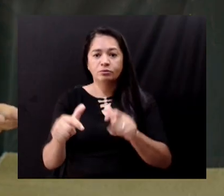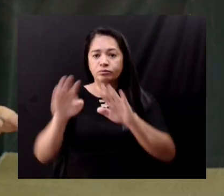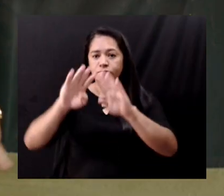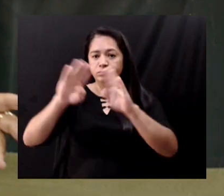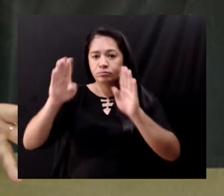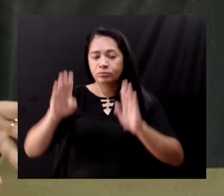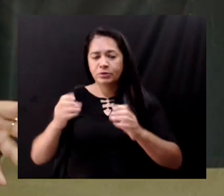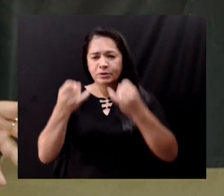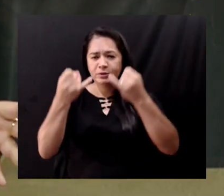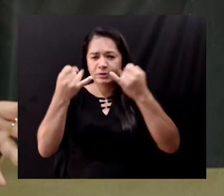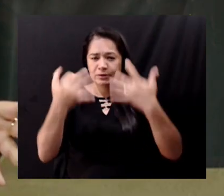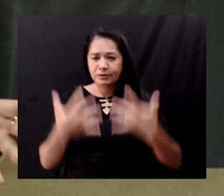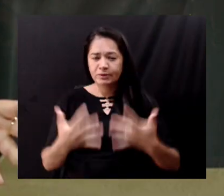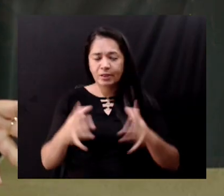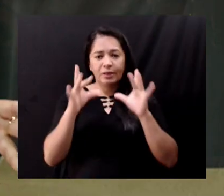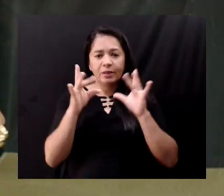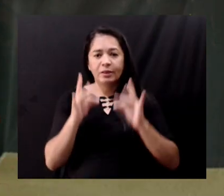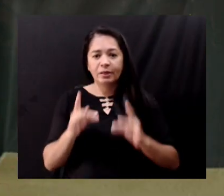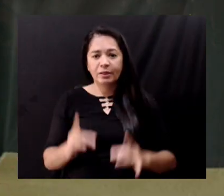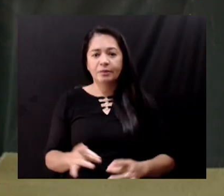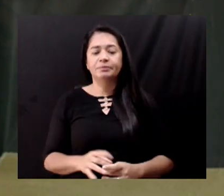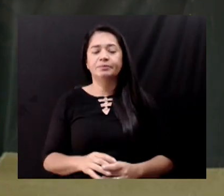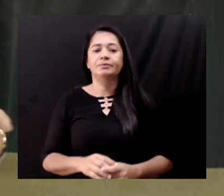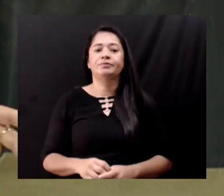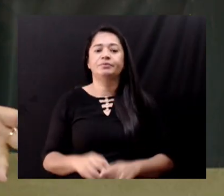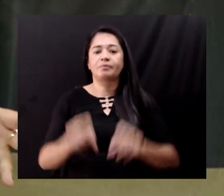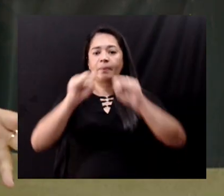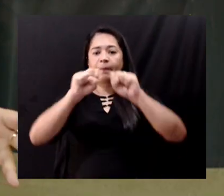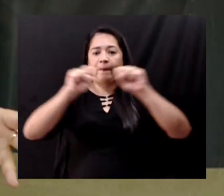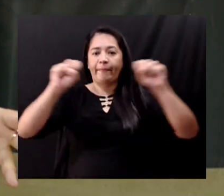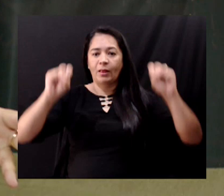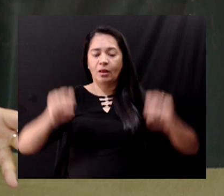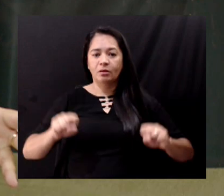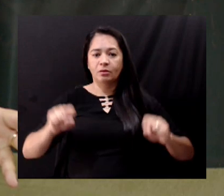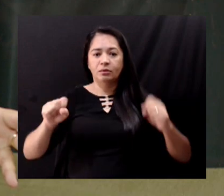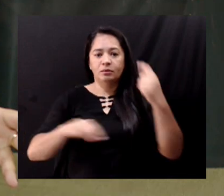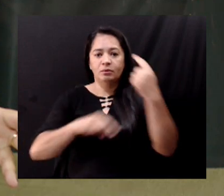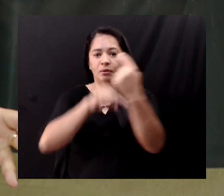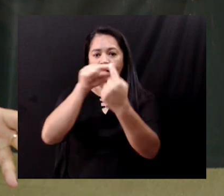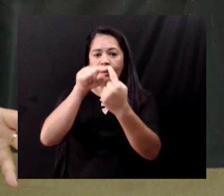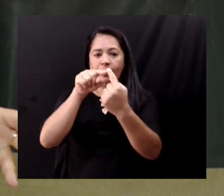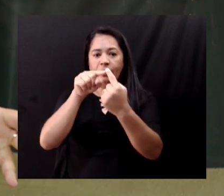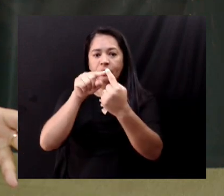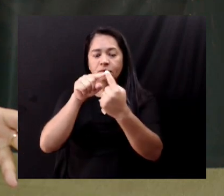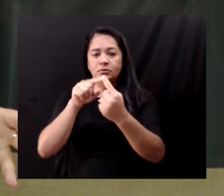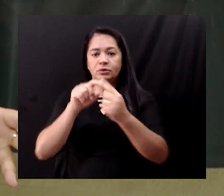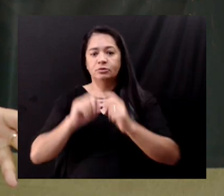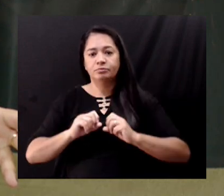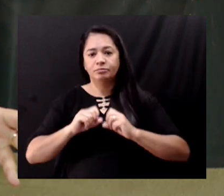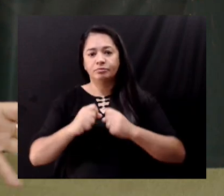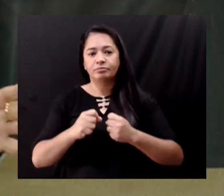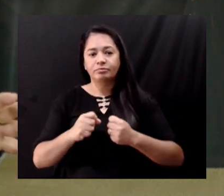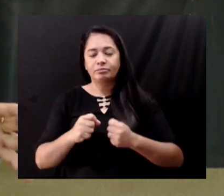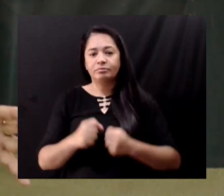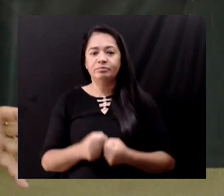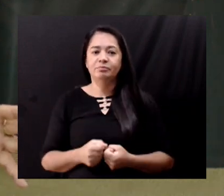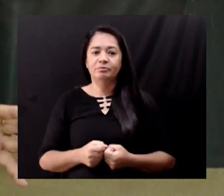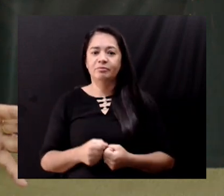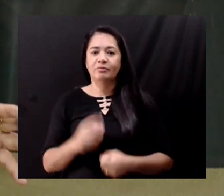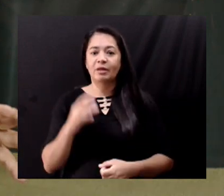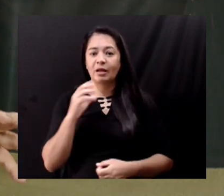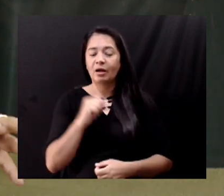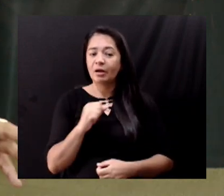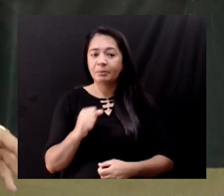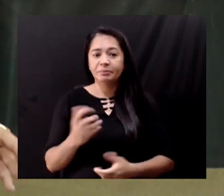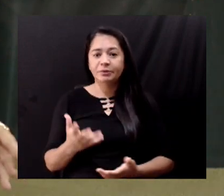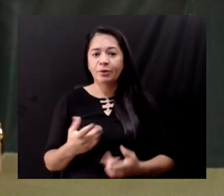da demanda. Aí o sistema tem como objetivo economizar esforços e recursos na solução das ocorrências, né? Por meio de uma